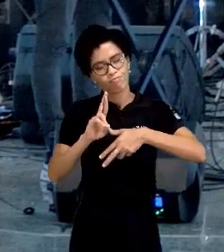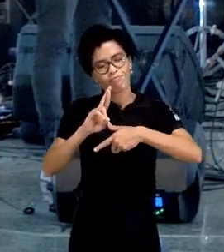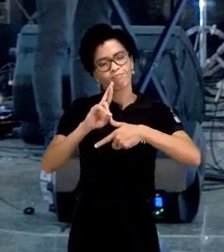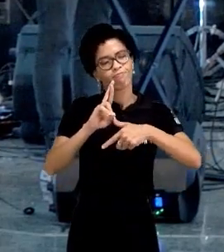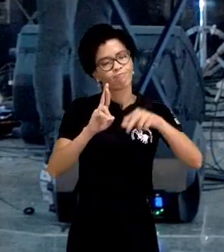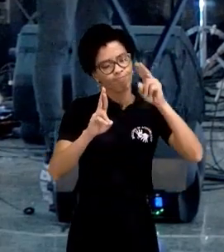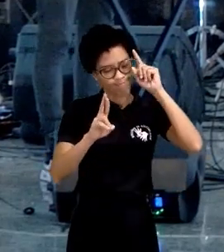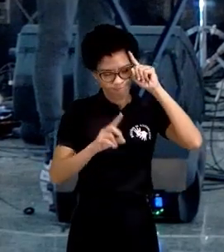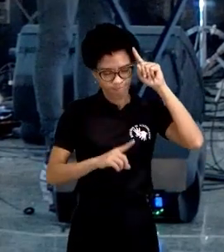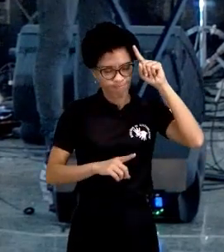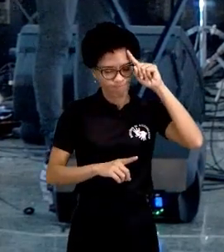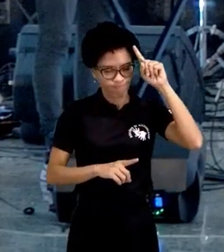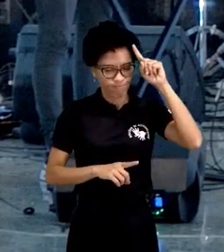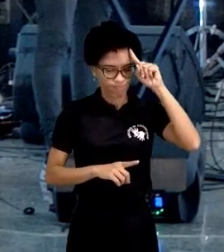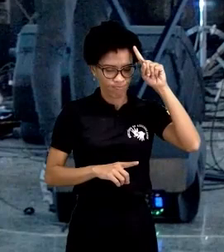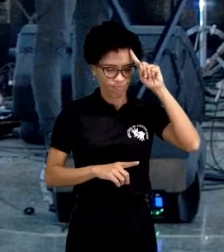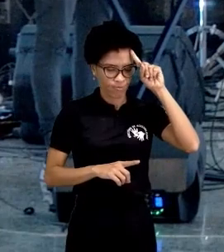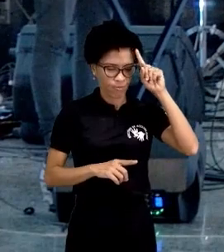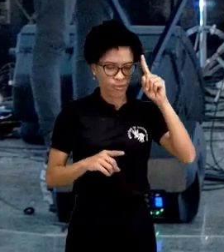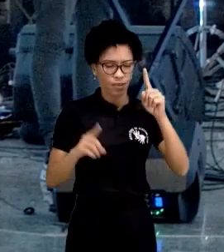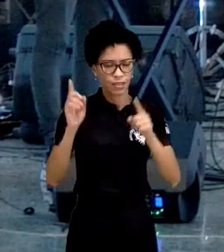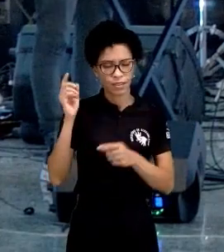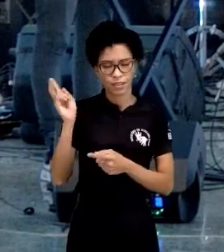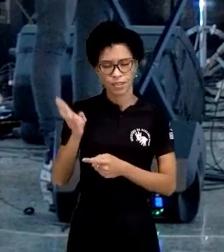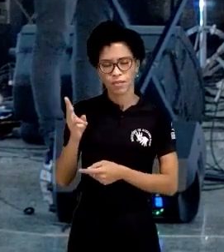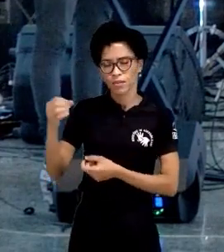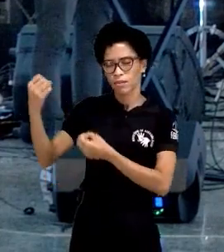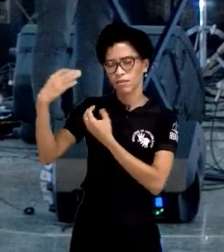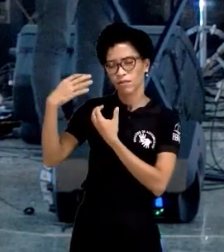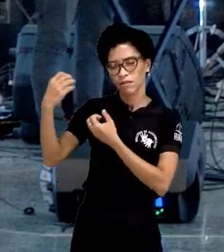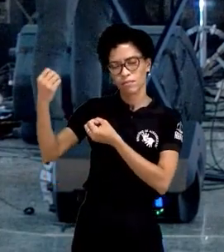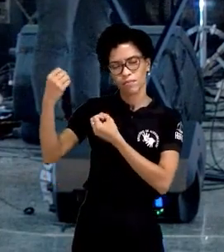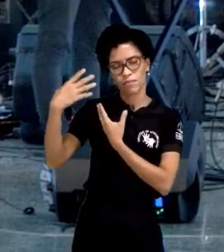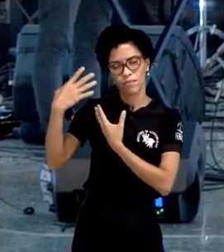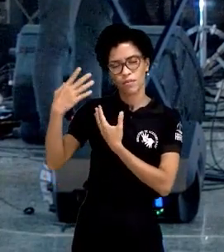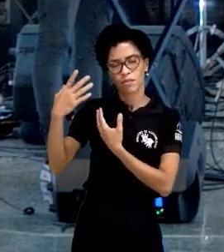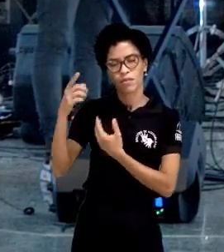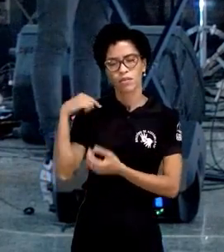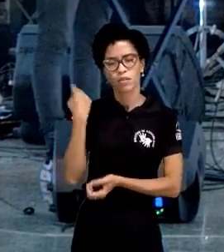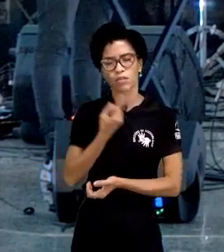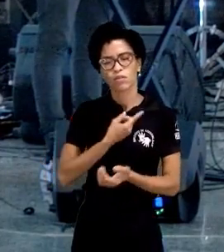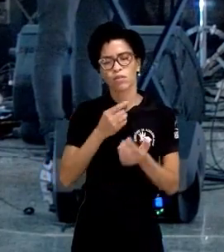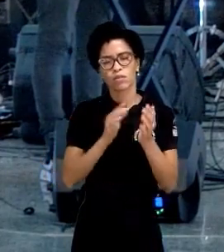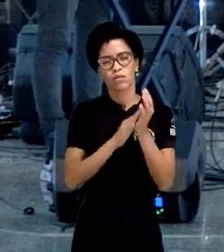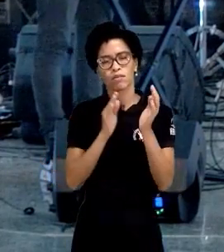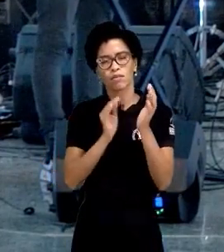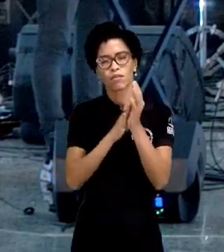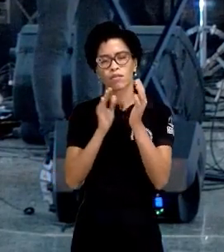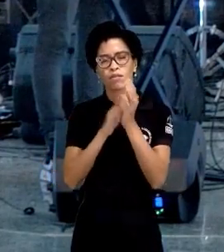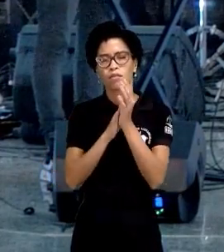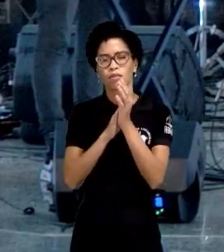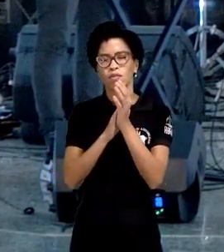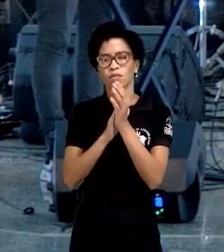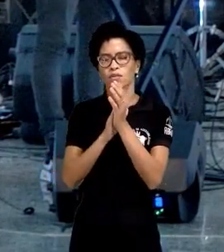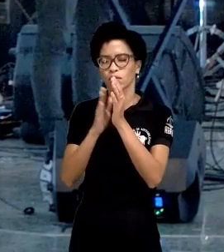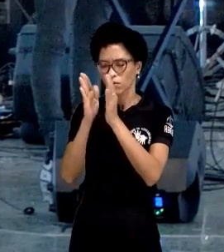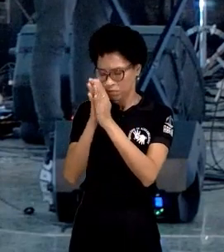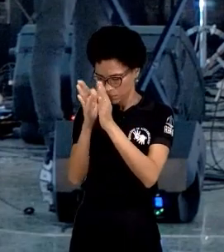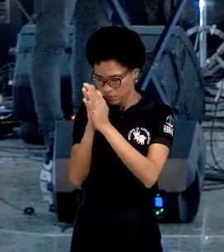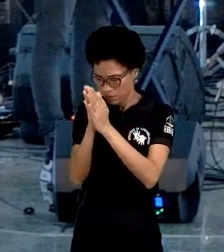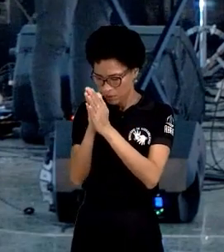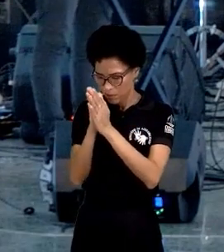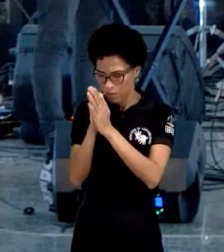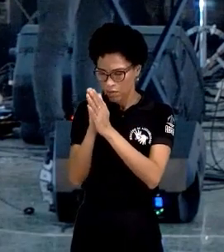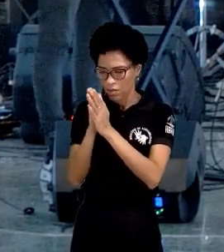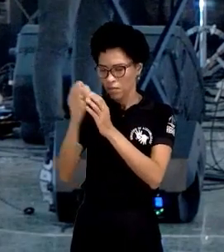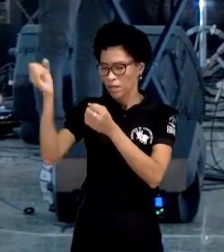Aceita nosso louvor, nossa oração. Abençoa o teu povo, Senhor Deus. Abençoa a nossa semana. E que essa semana seja um